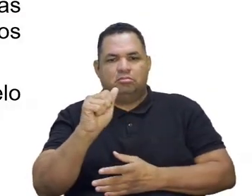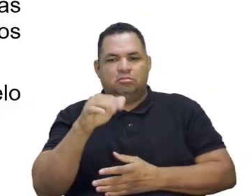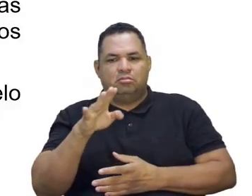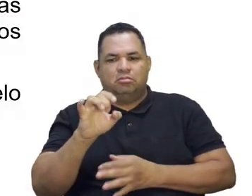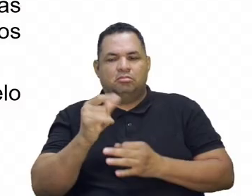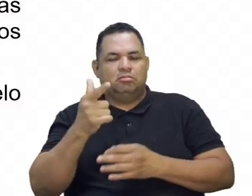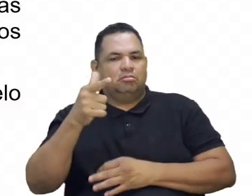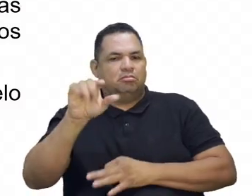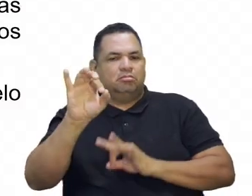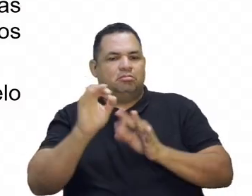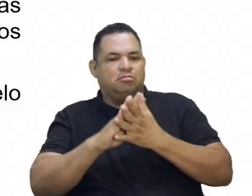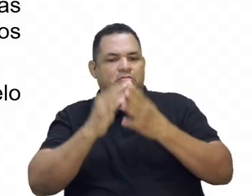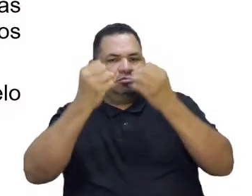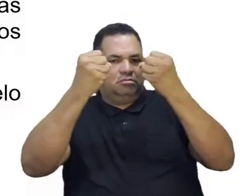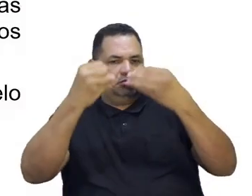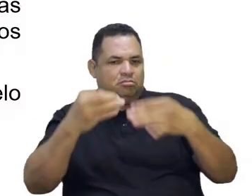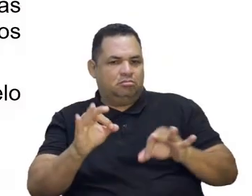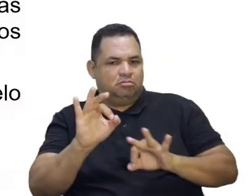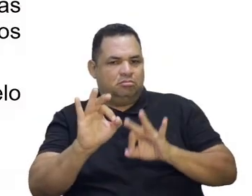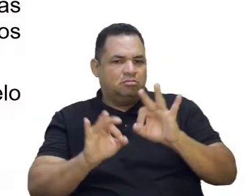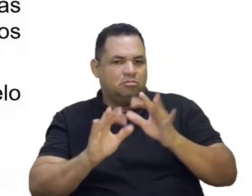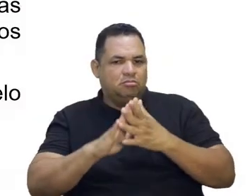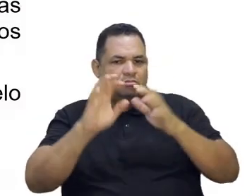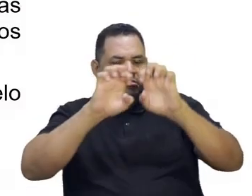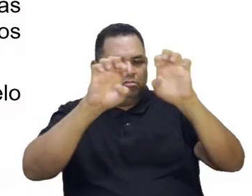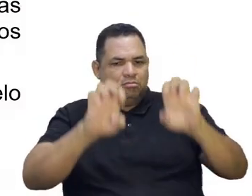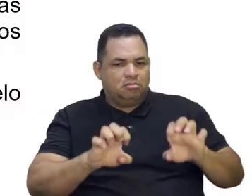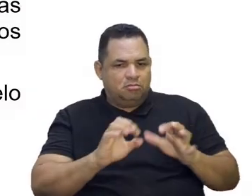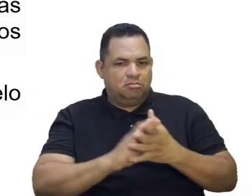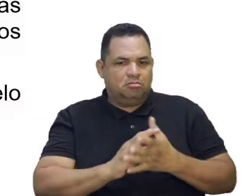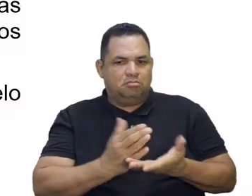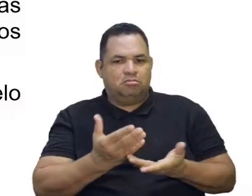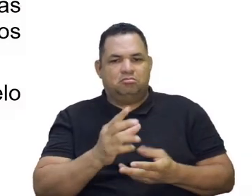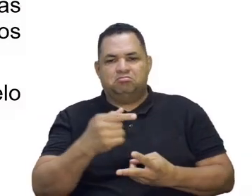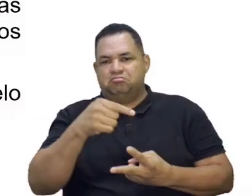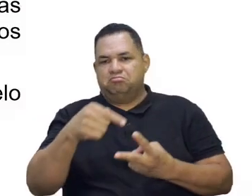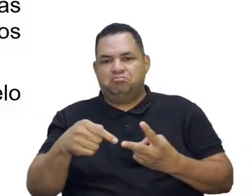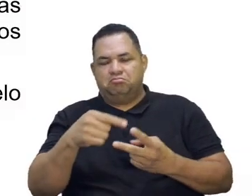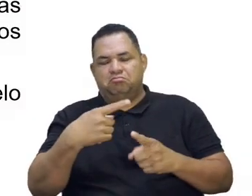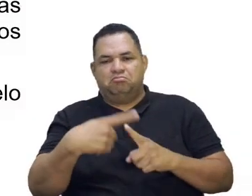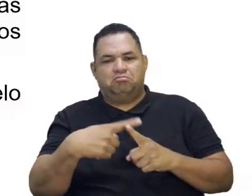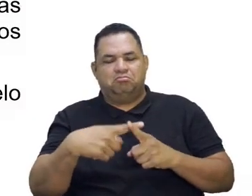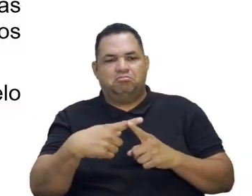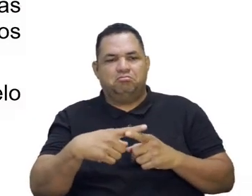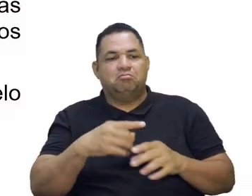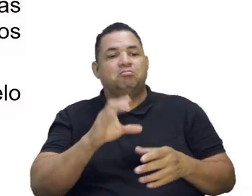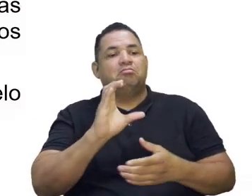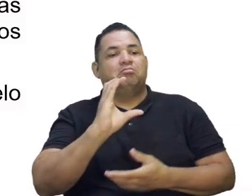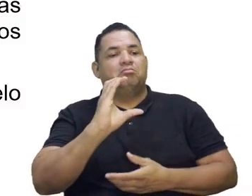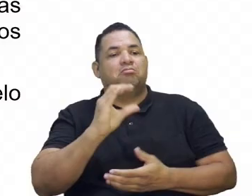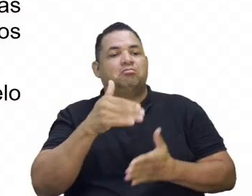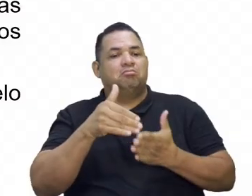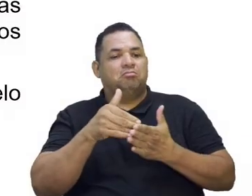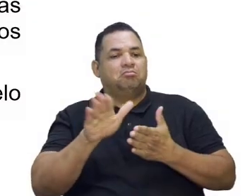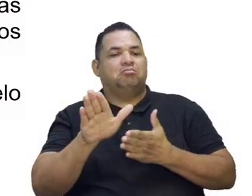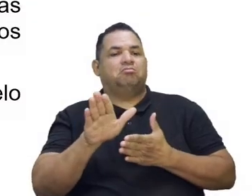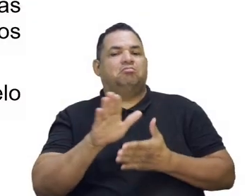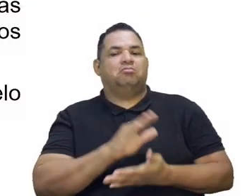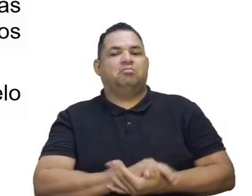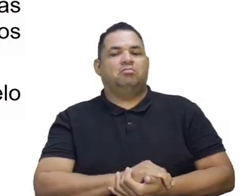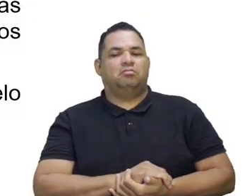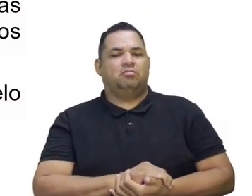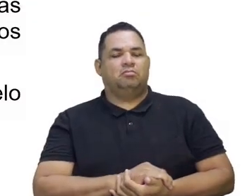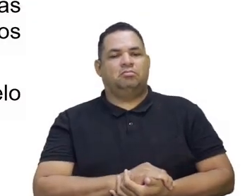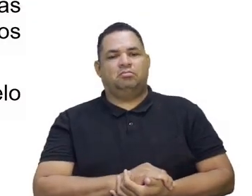também não conseguiria explicar a estrutura dos cátions nem dos ânions. Por isso que a letra C também está